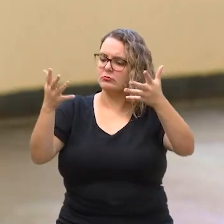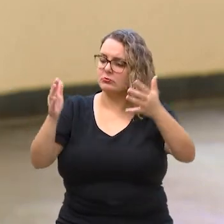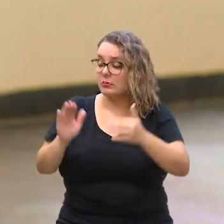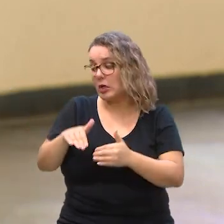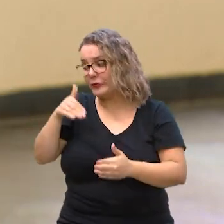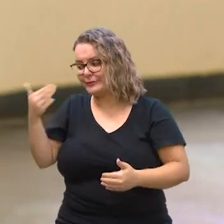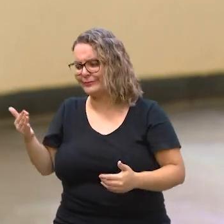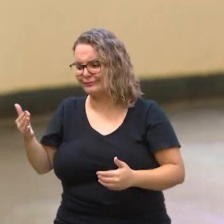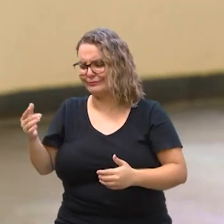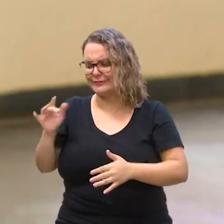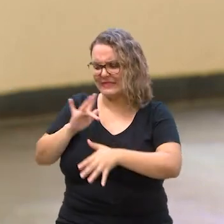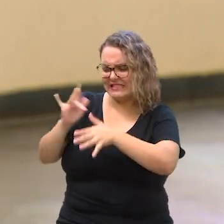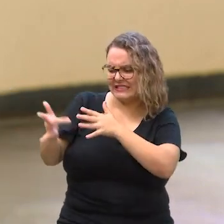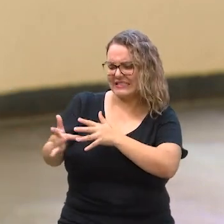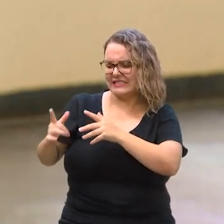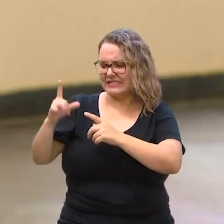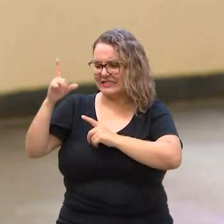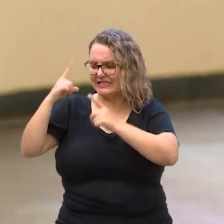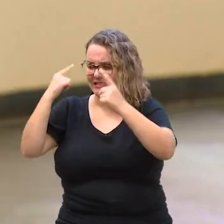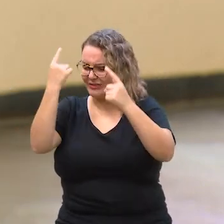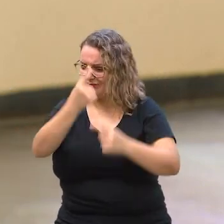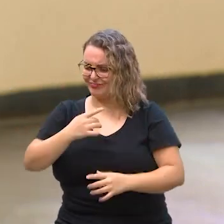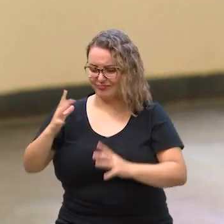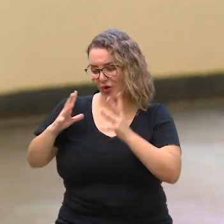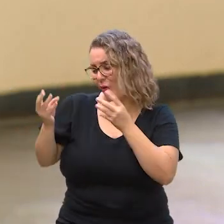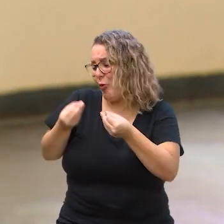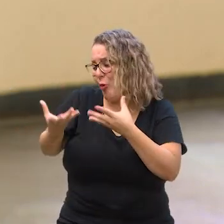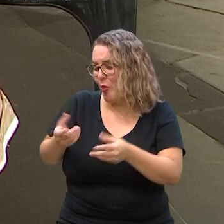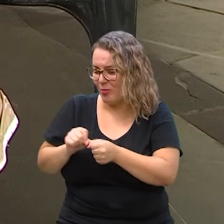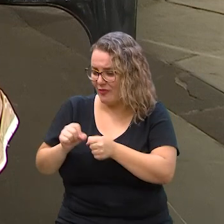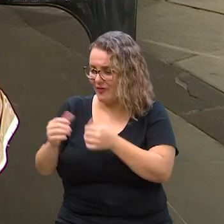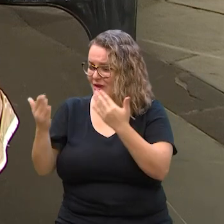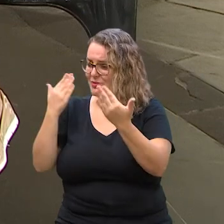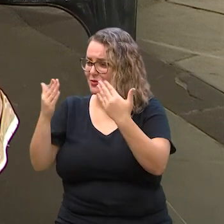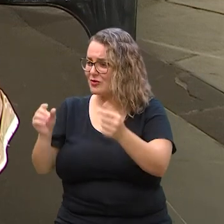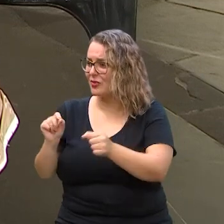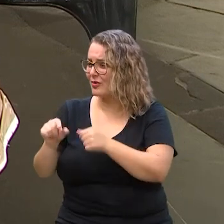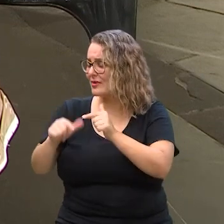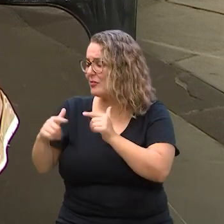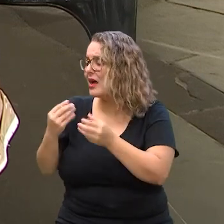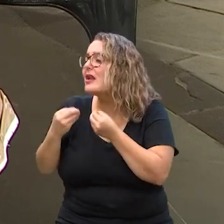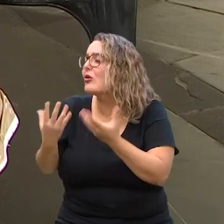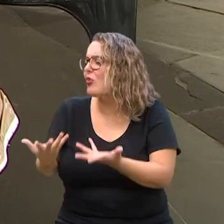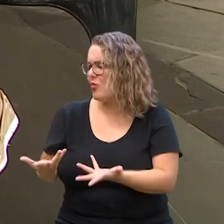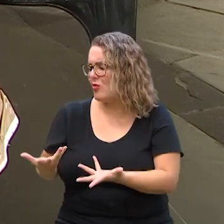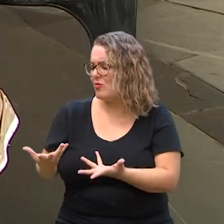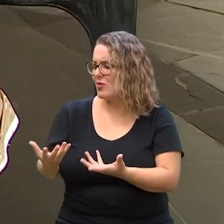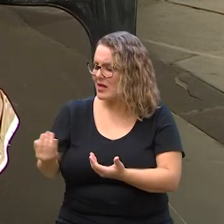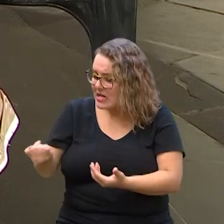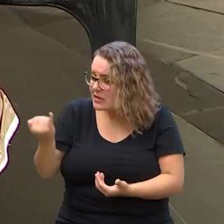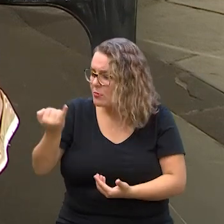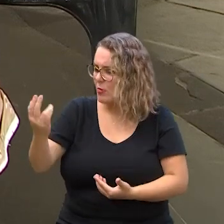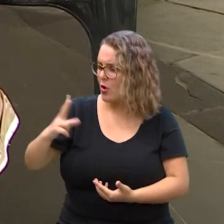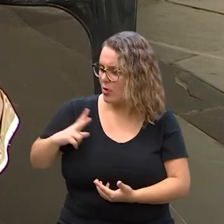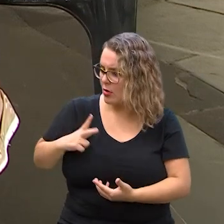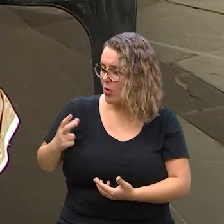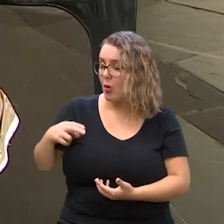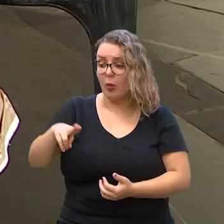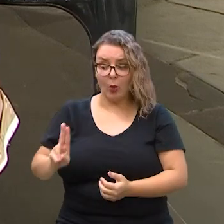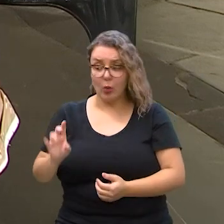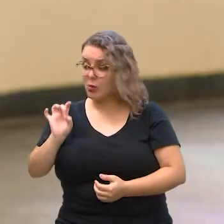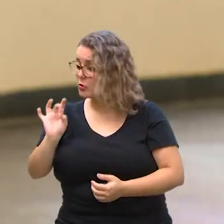bom, mas fora a imagem dele tá arranhada, ele faz um monte de besteira. Como é que o psicólogo trata isso? Ele se importa com o